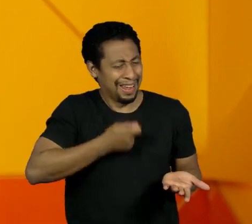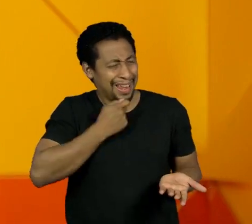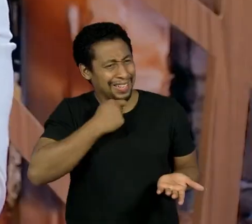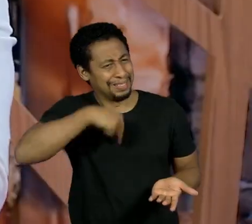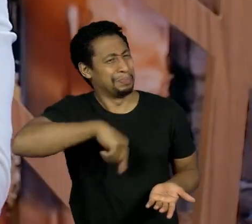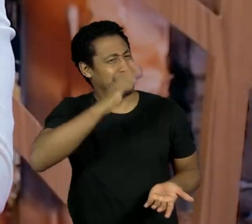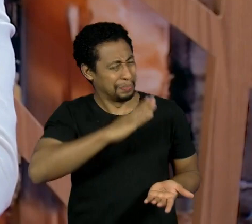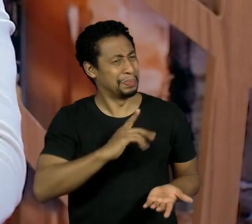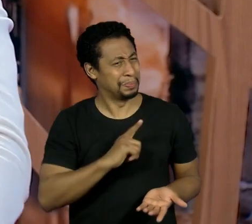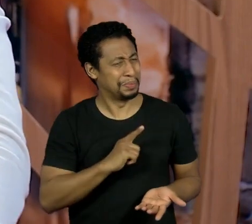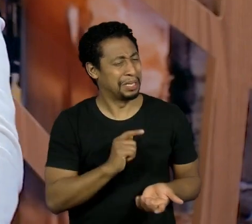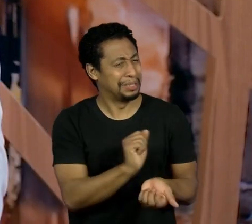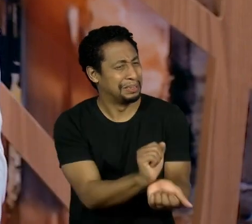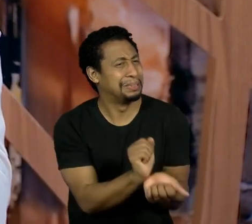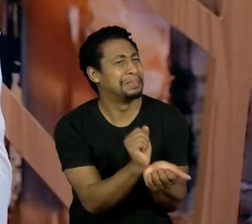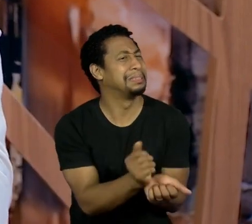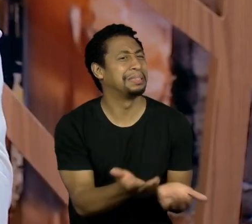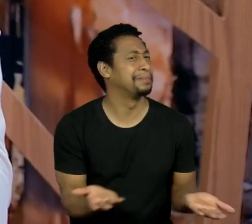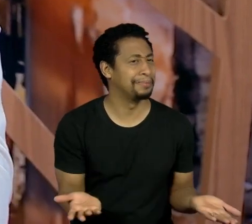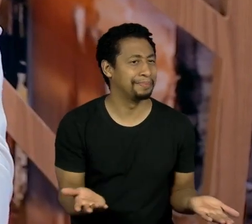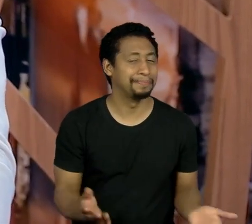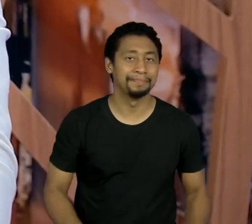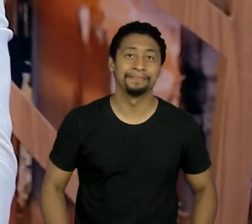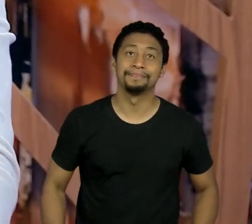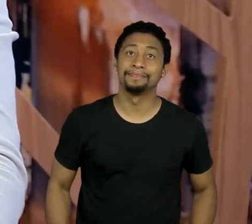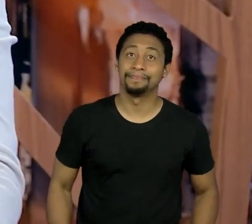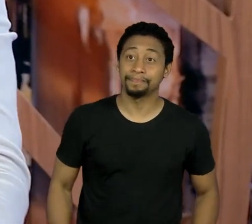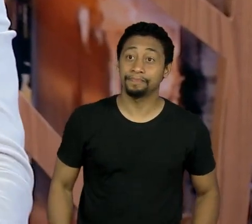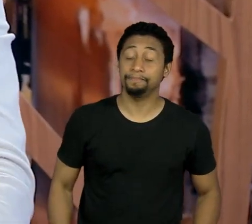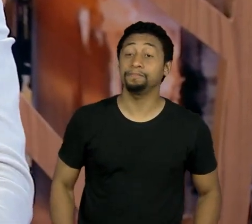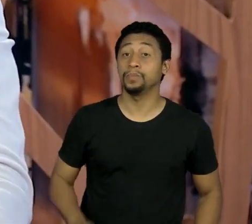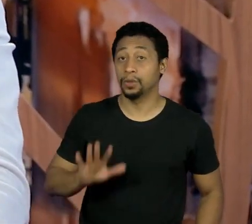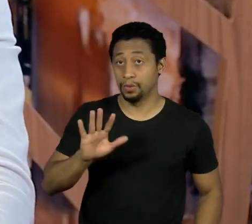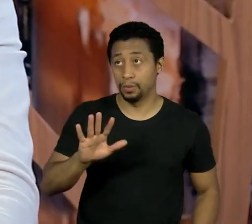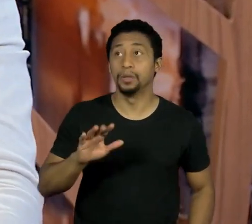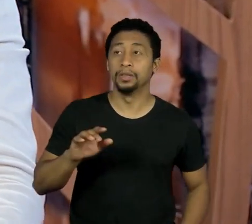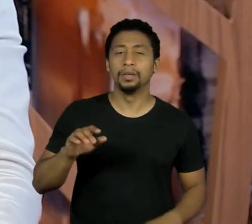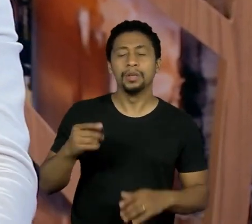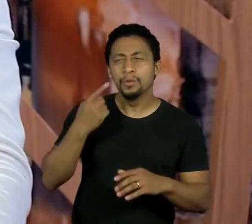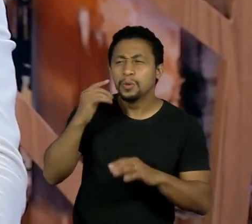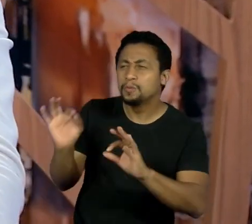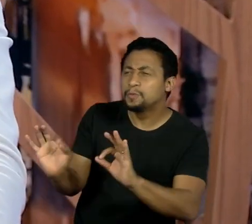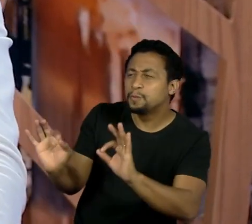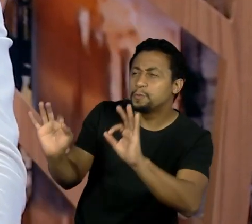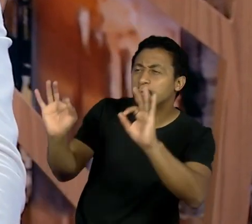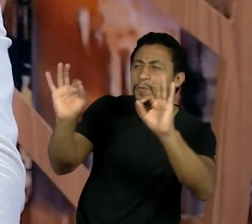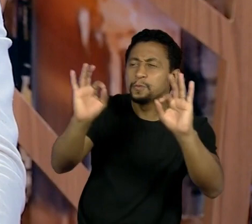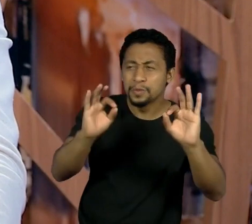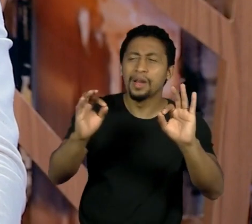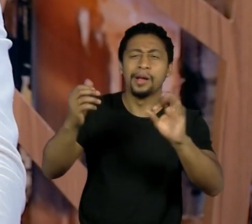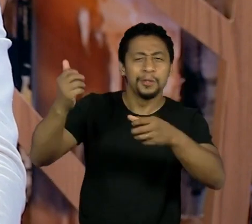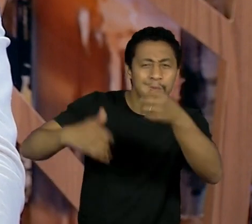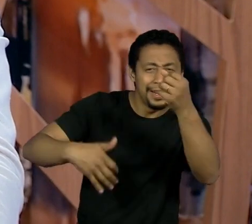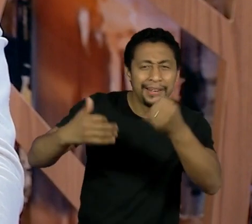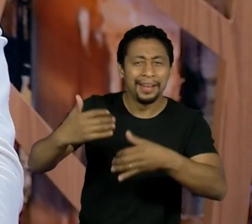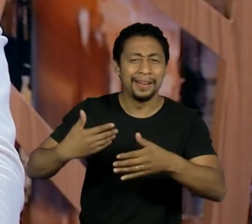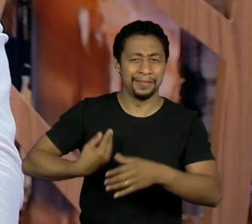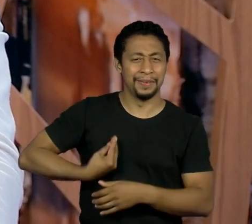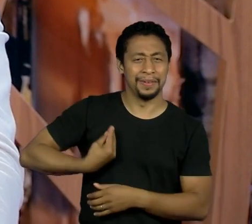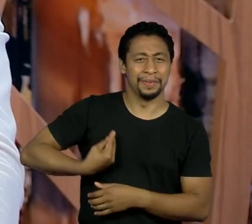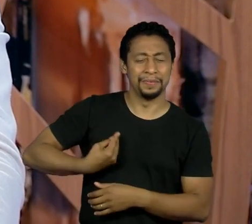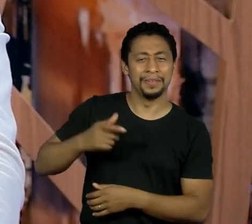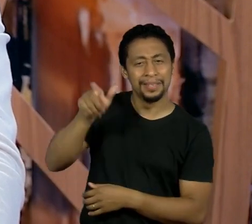aqui? Olha, primeiramente uma coisa que é importante dessa matéria é a gente deixar bem